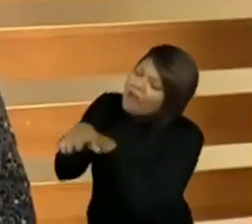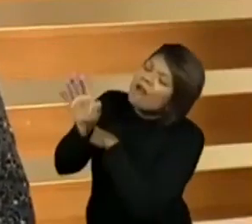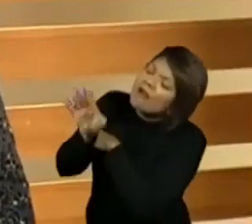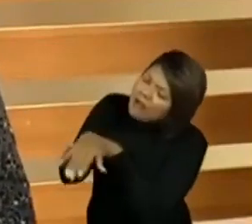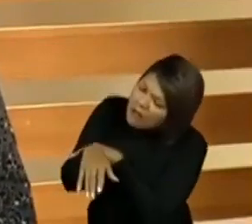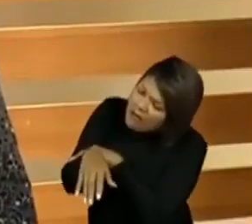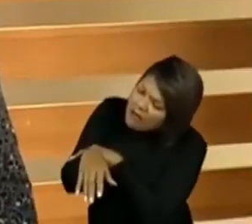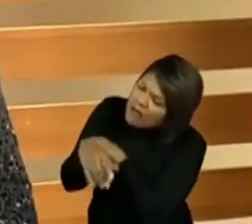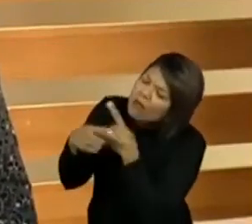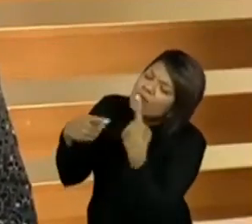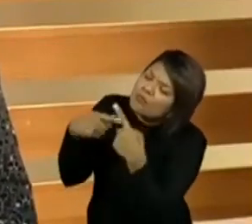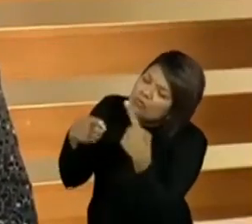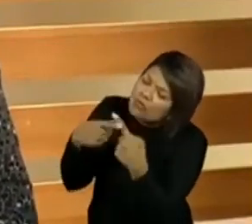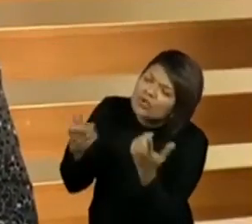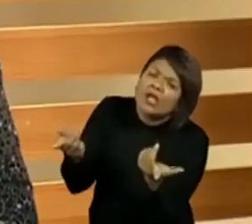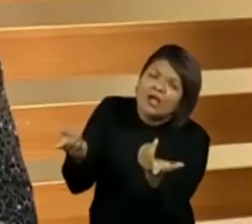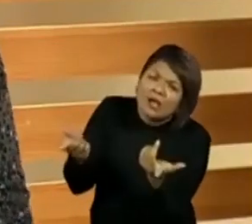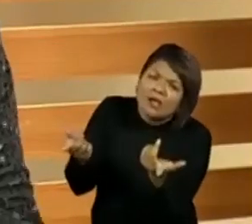tão tristinha.